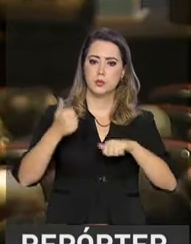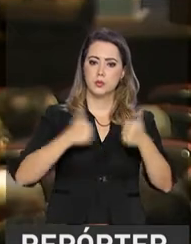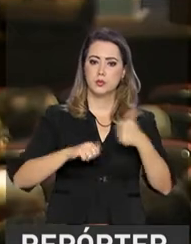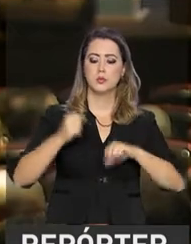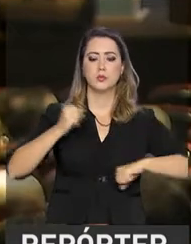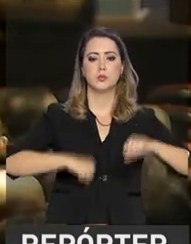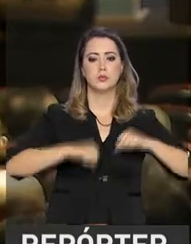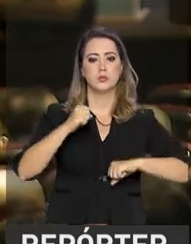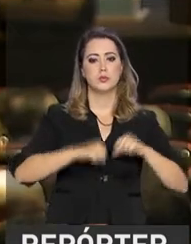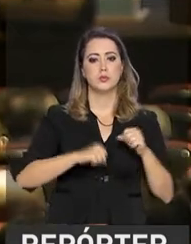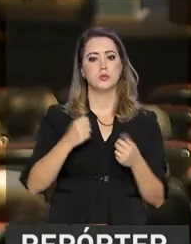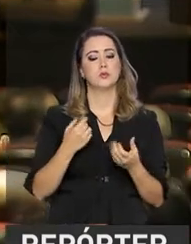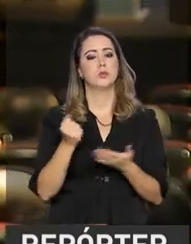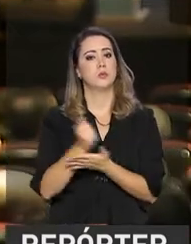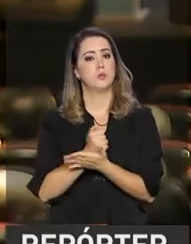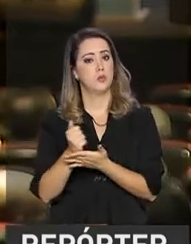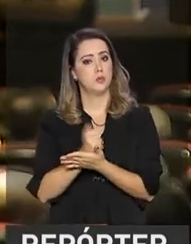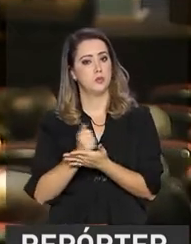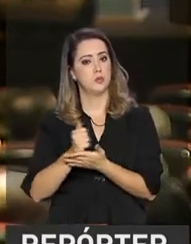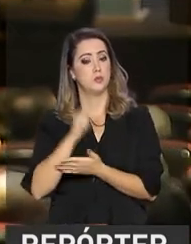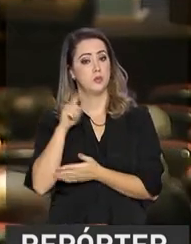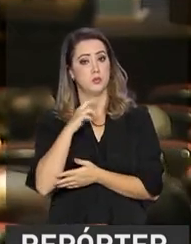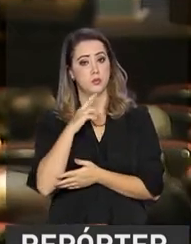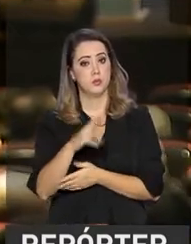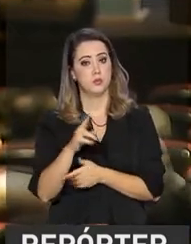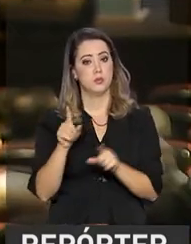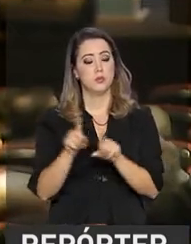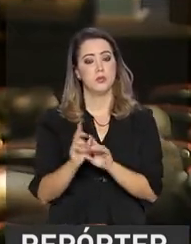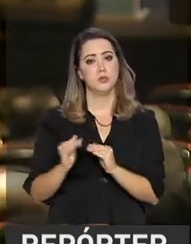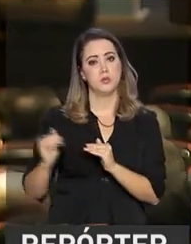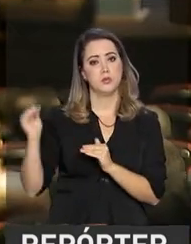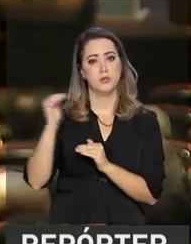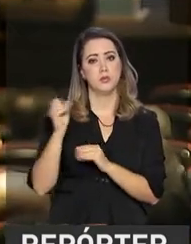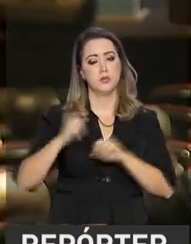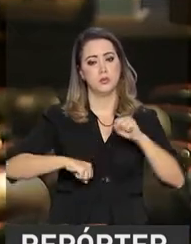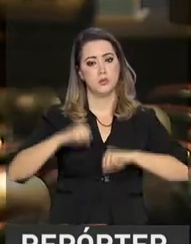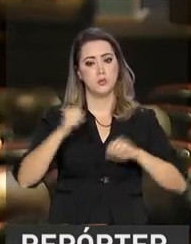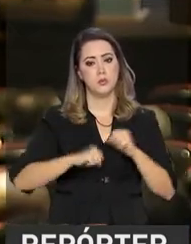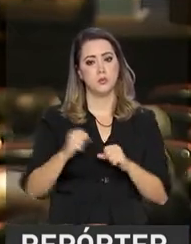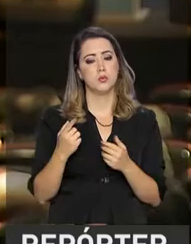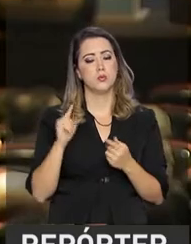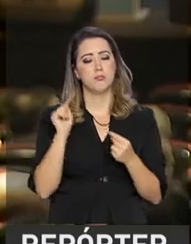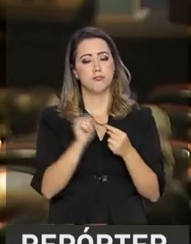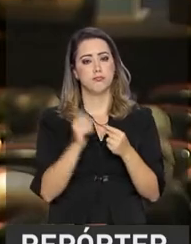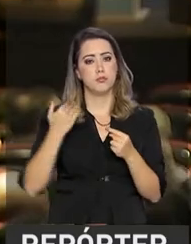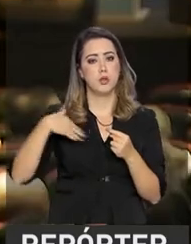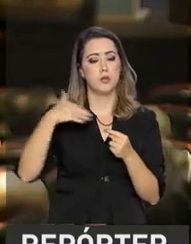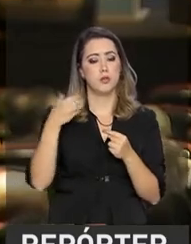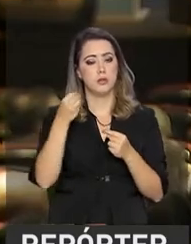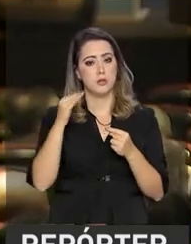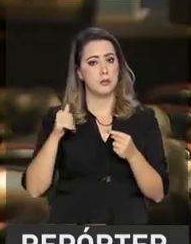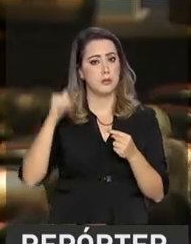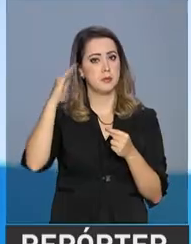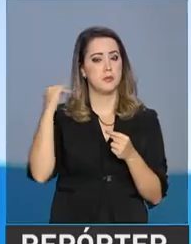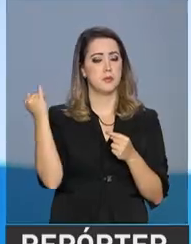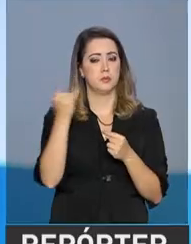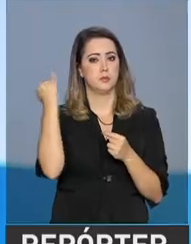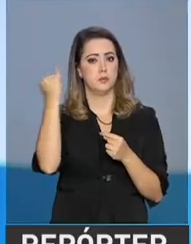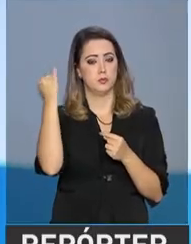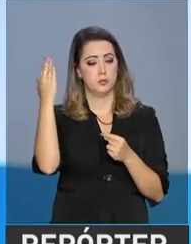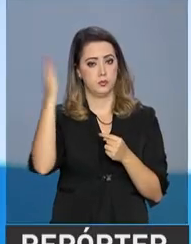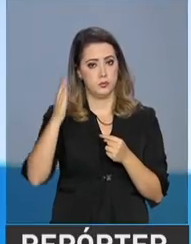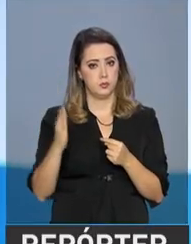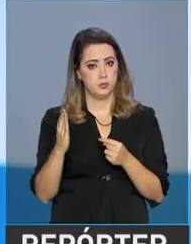e farmacêuticos resultado que coloca a indústria química nacional entre as dez maiores do mundo nós temos